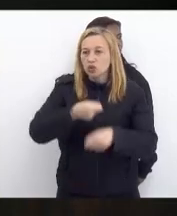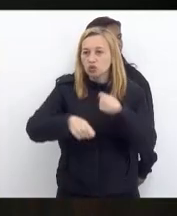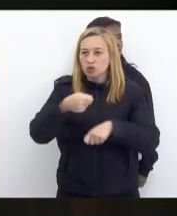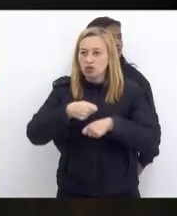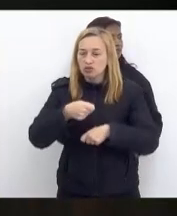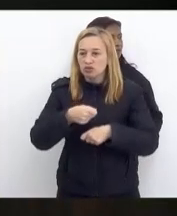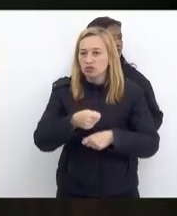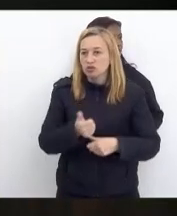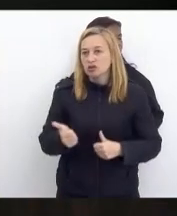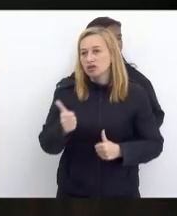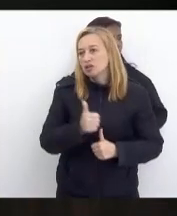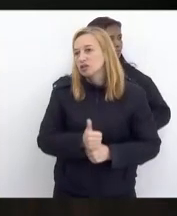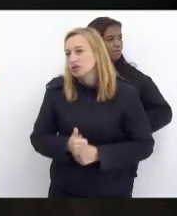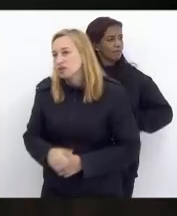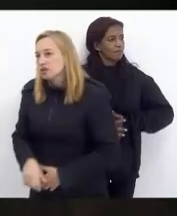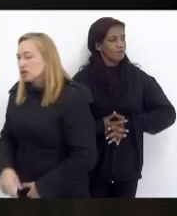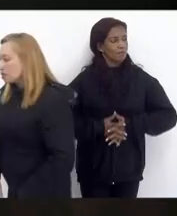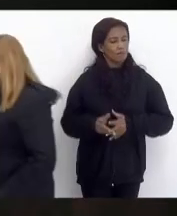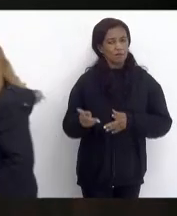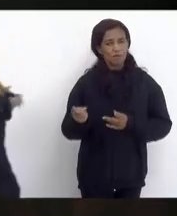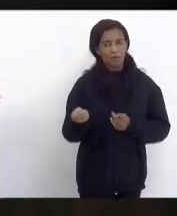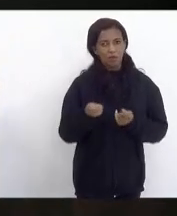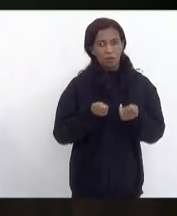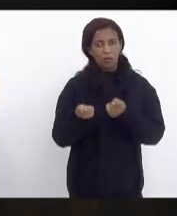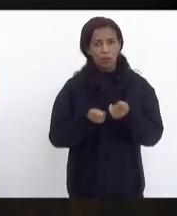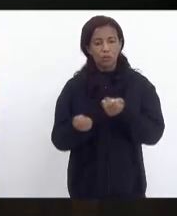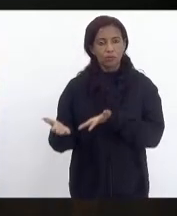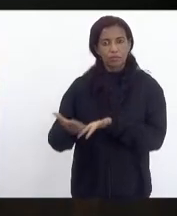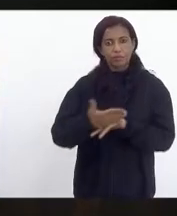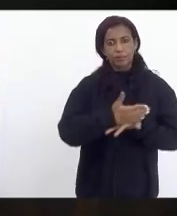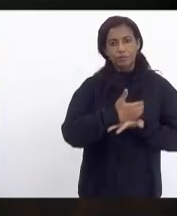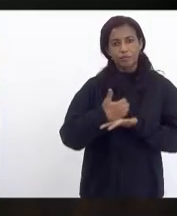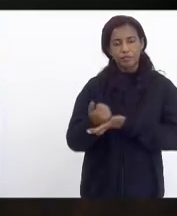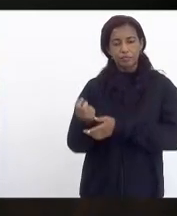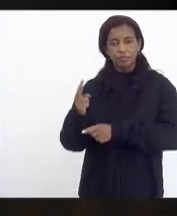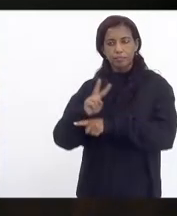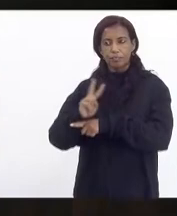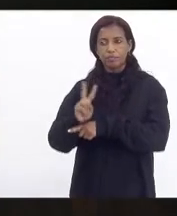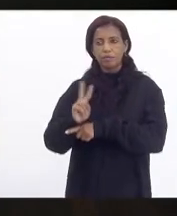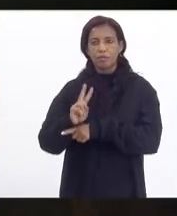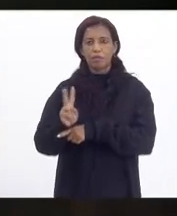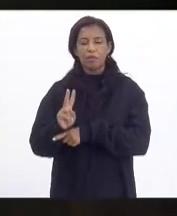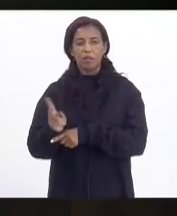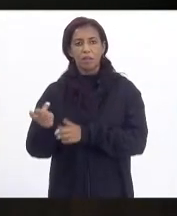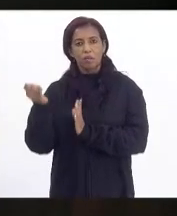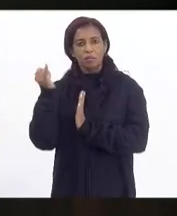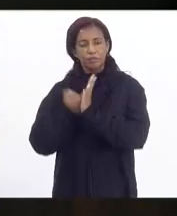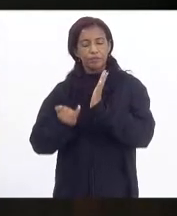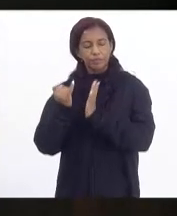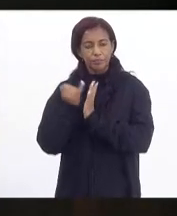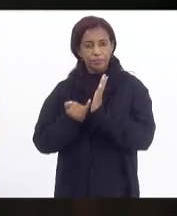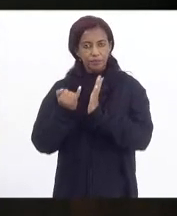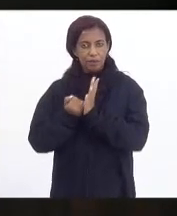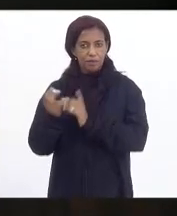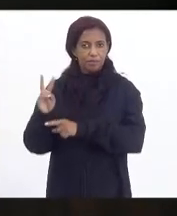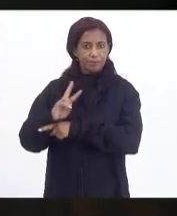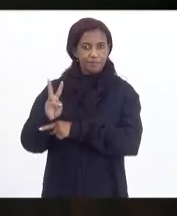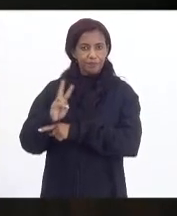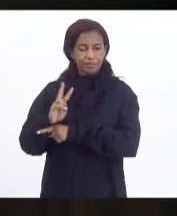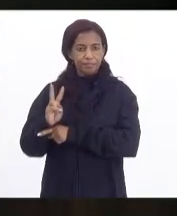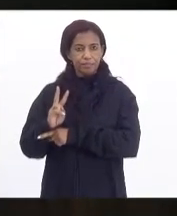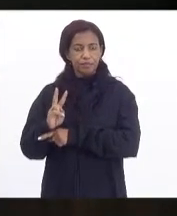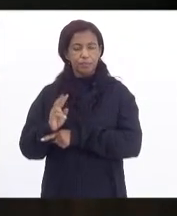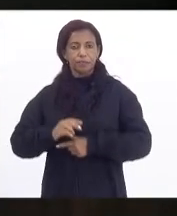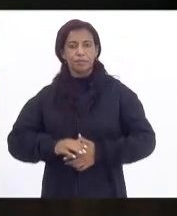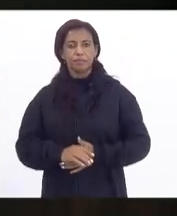Indústria e Comércio, de Tributação, Controle da Arrecadação Estadual e de Fiscalização dos Tributos Estaduais, de Orçamento, Finanças, Casalização Financeira